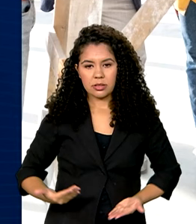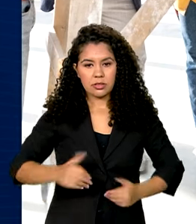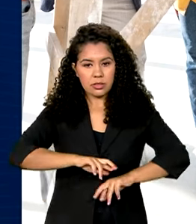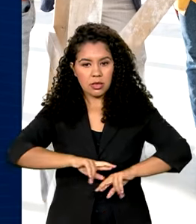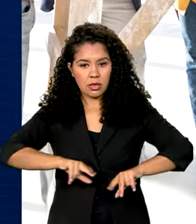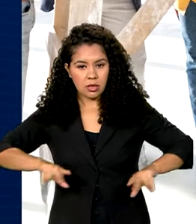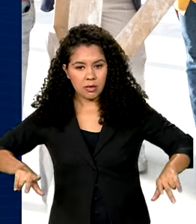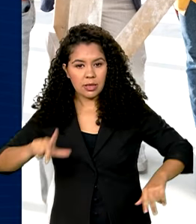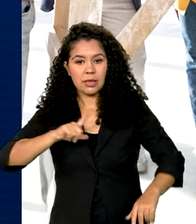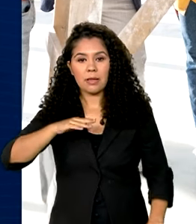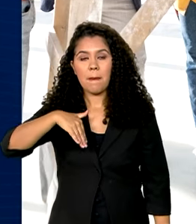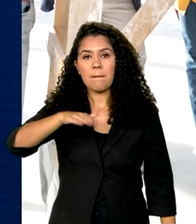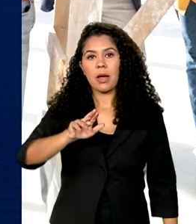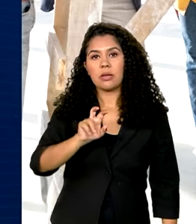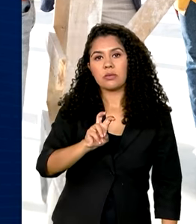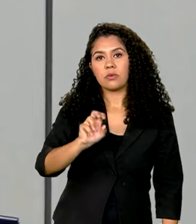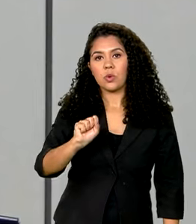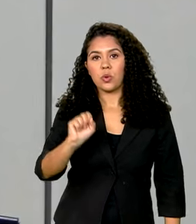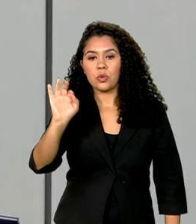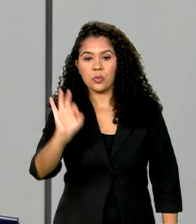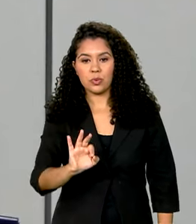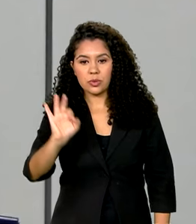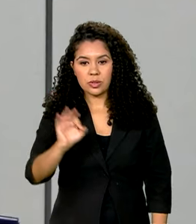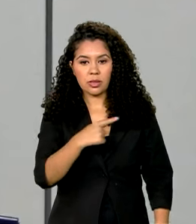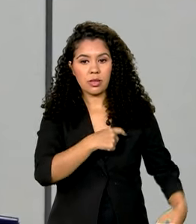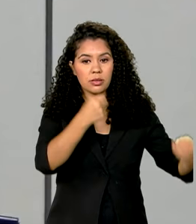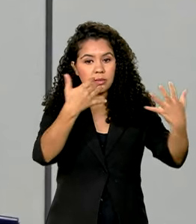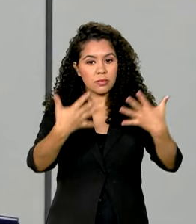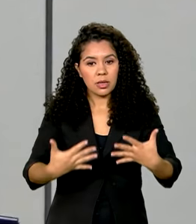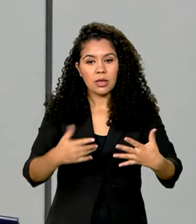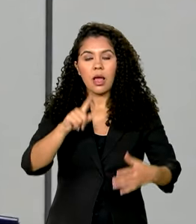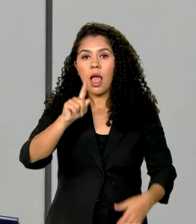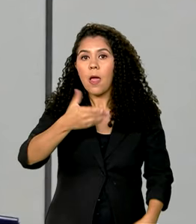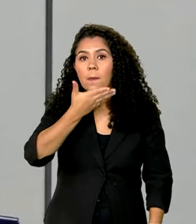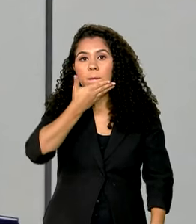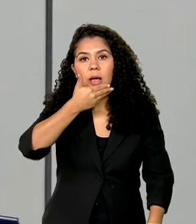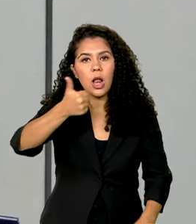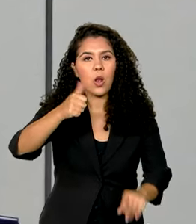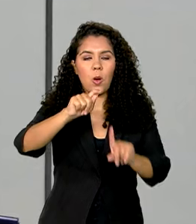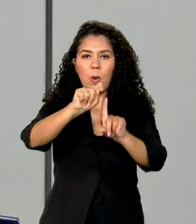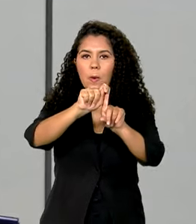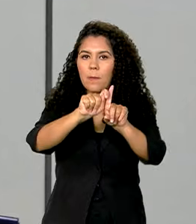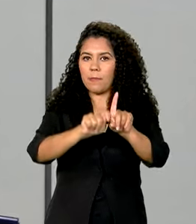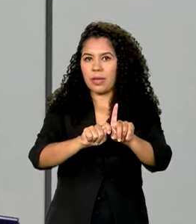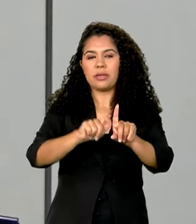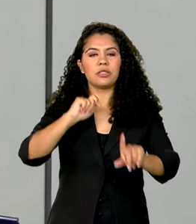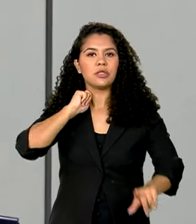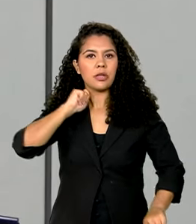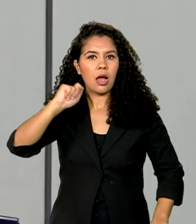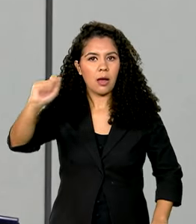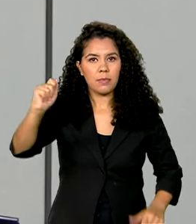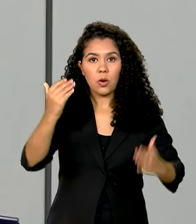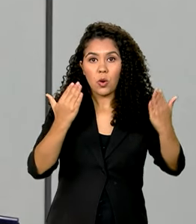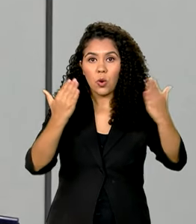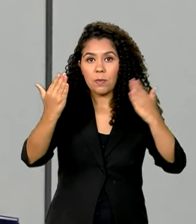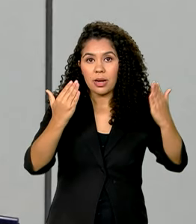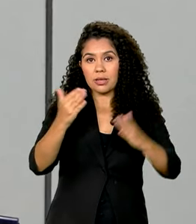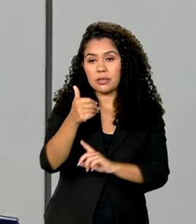de 58% do saldo. É o melhor abril dos últimos 11 anos.